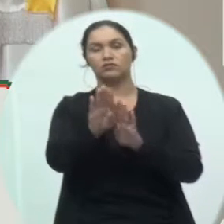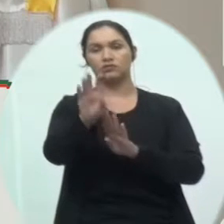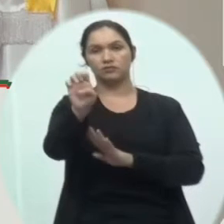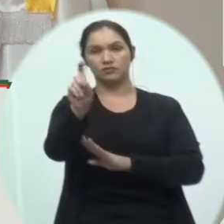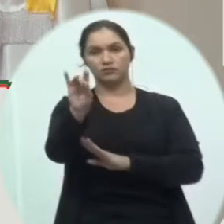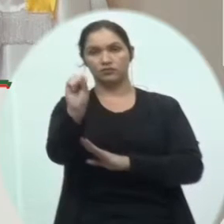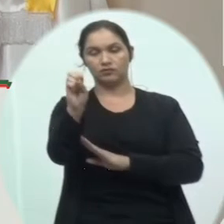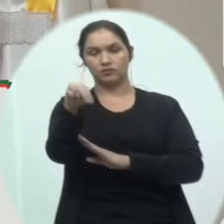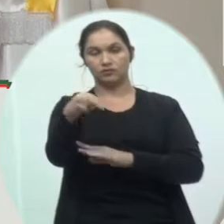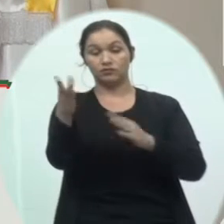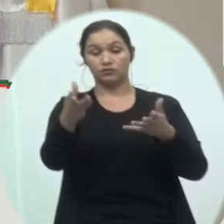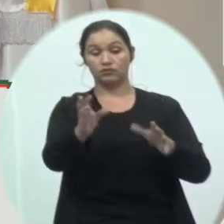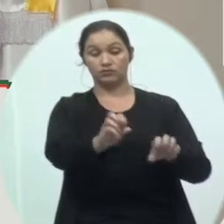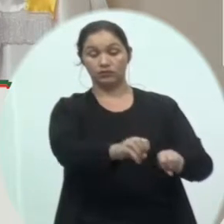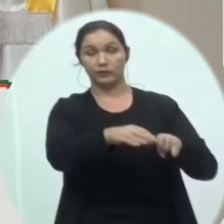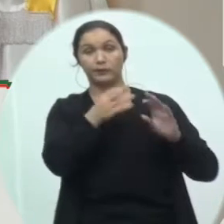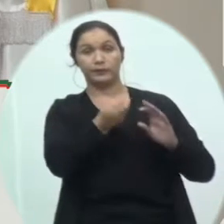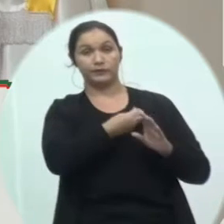também.